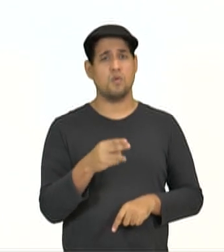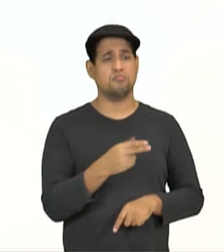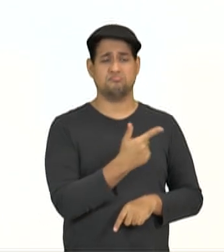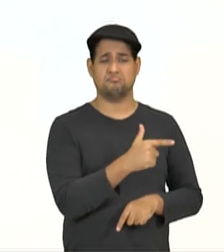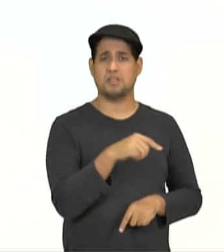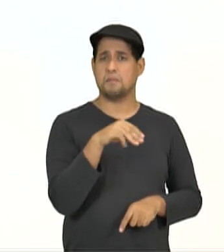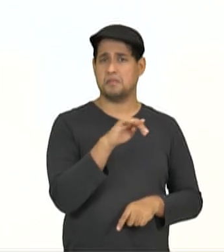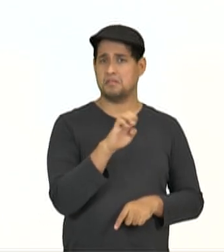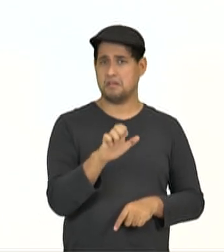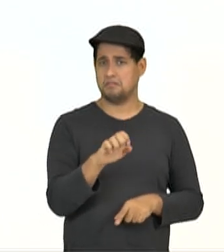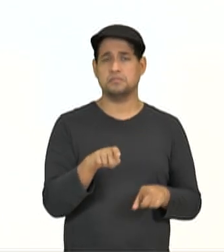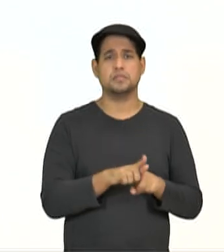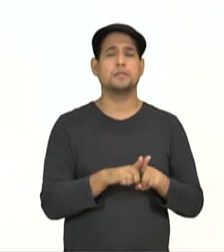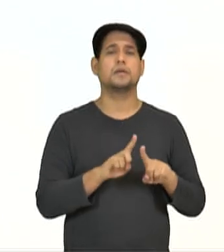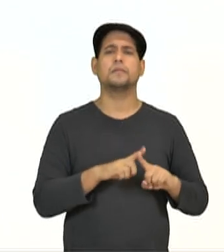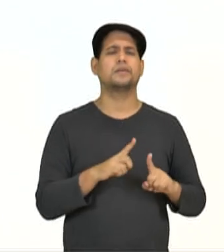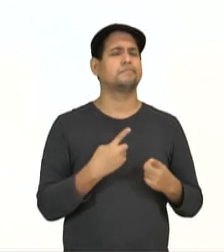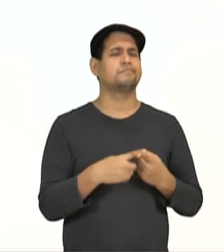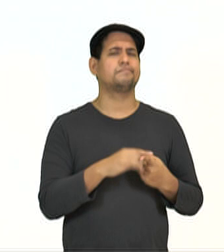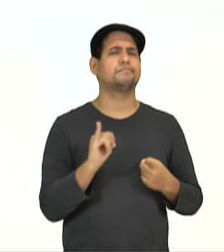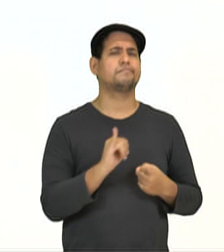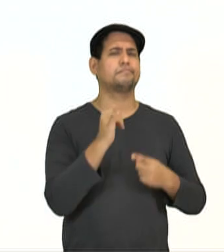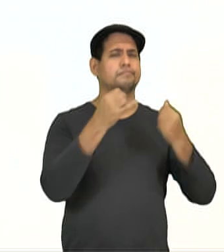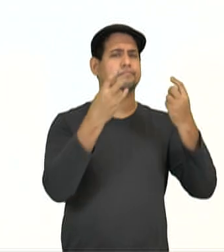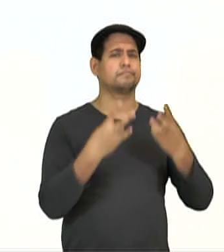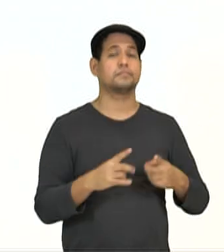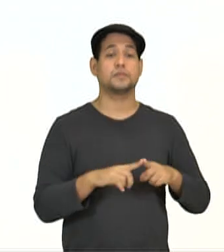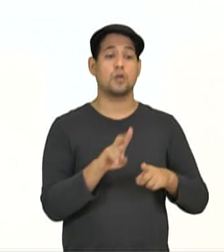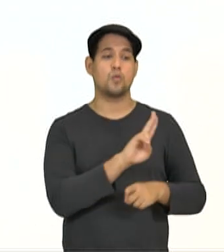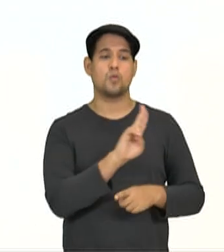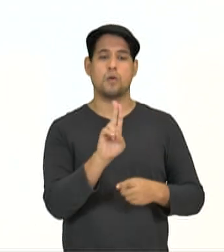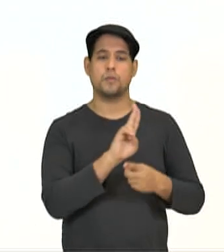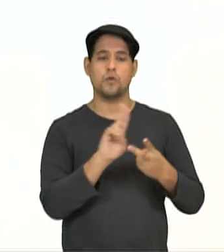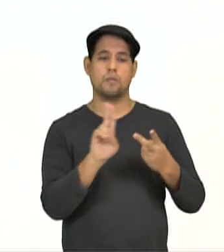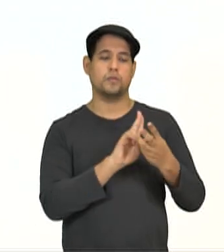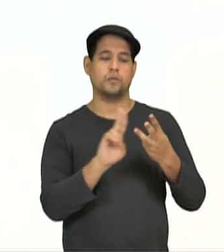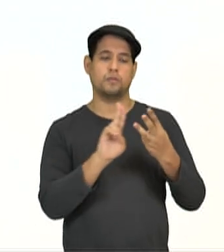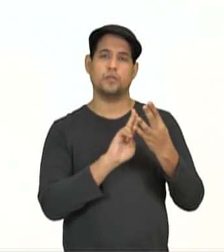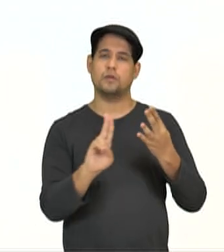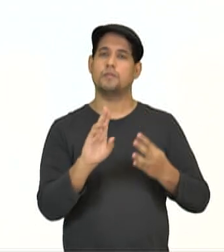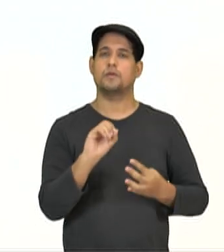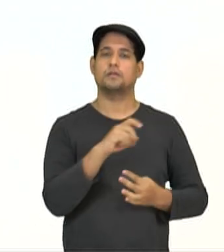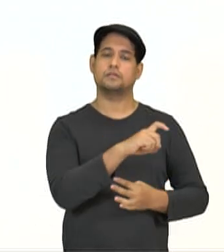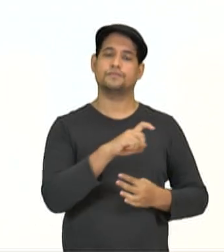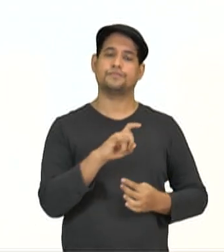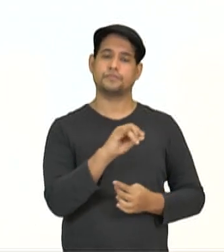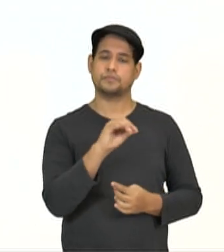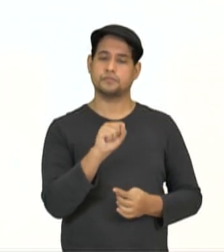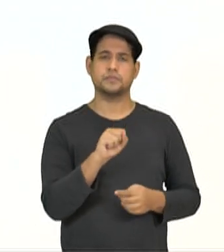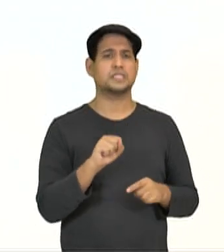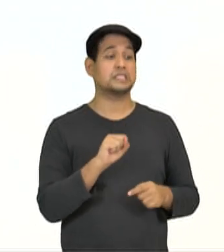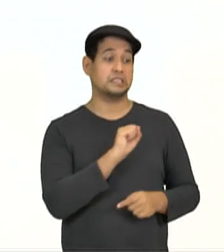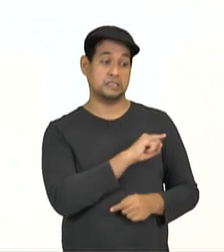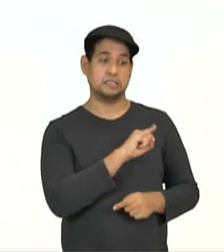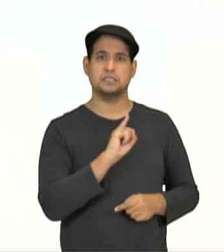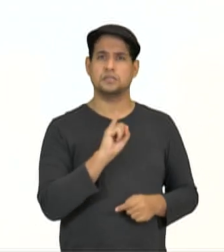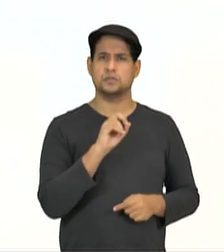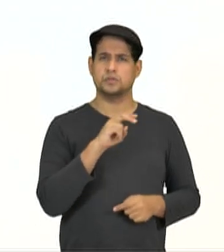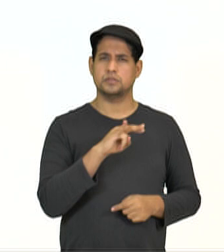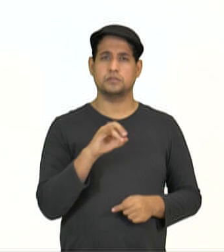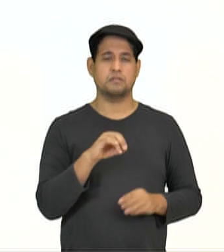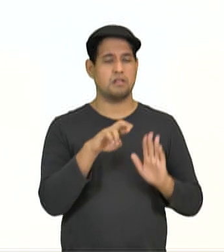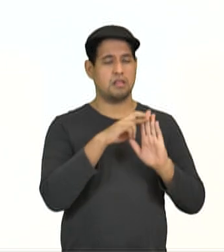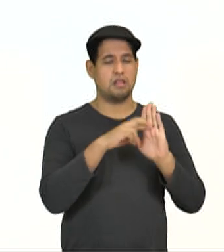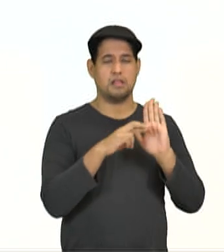metal. Por que isso é importante? Para dar nomes aos óxidos. Então, quando um óxido é iônico, a regra